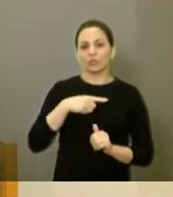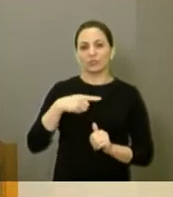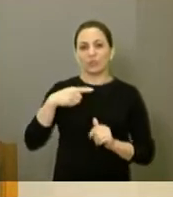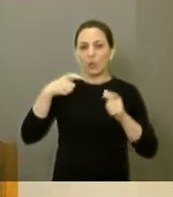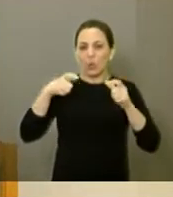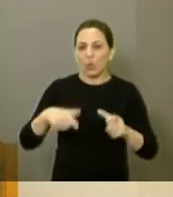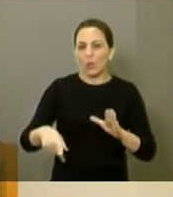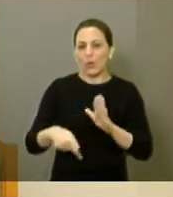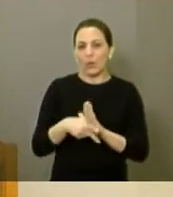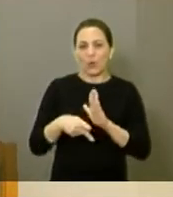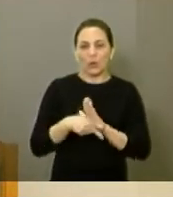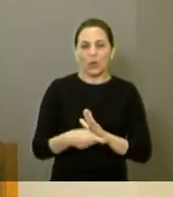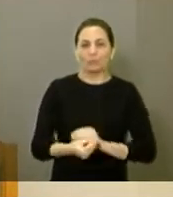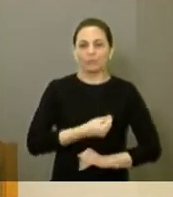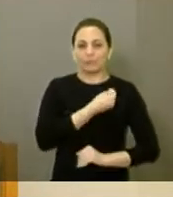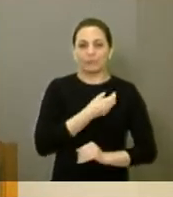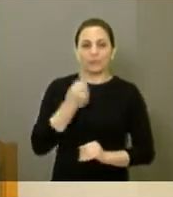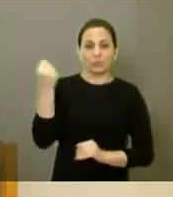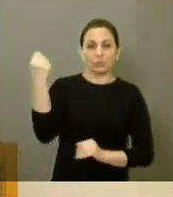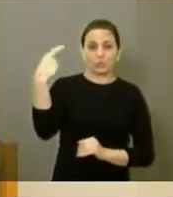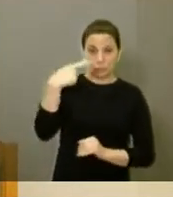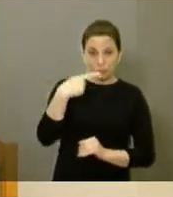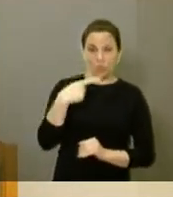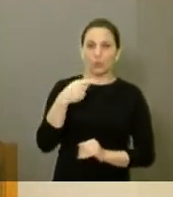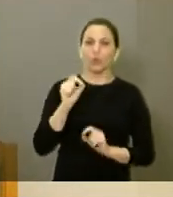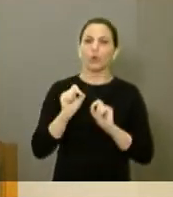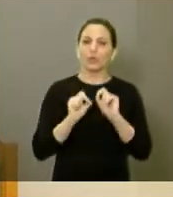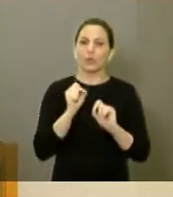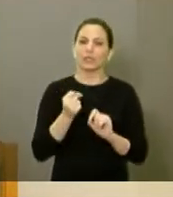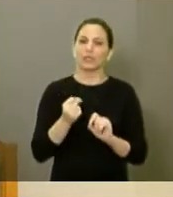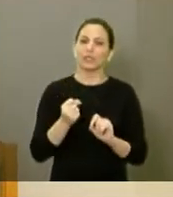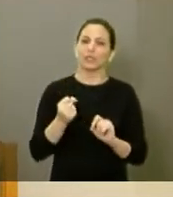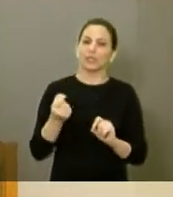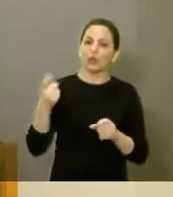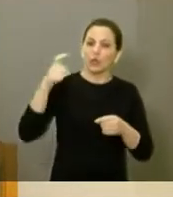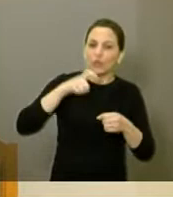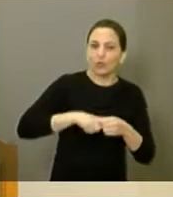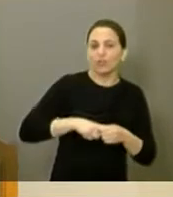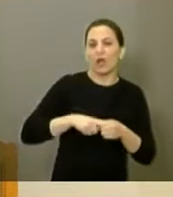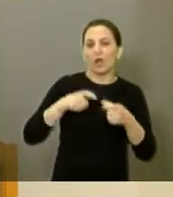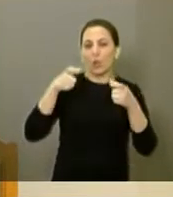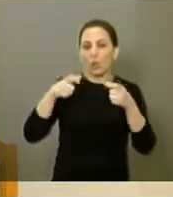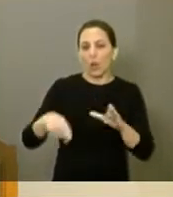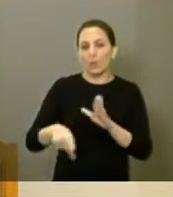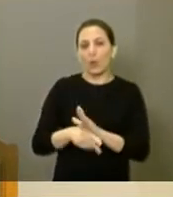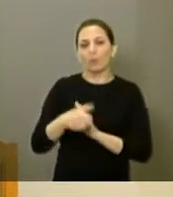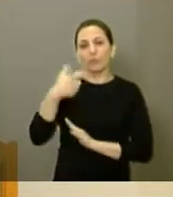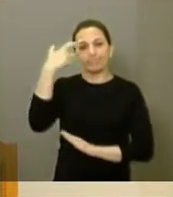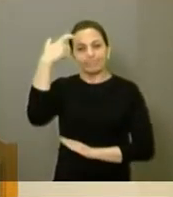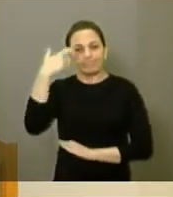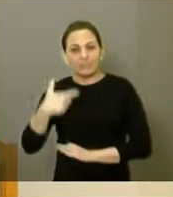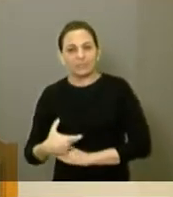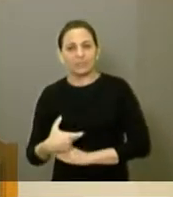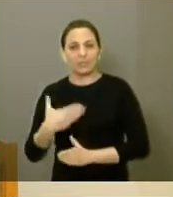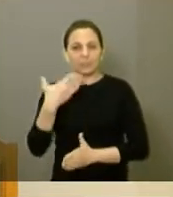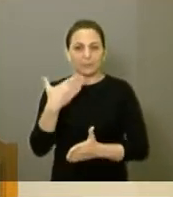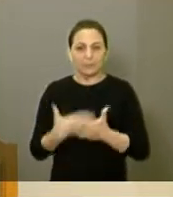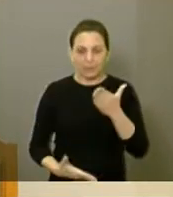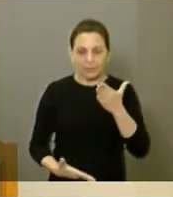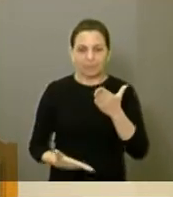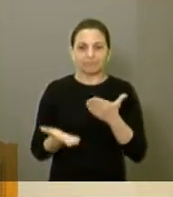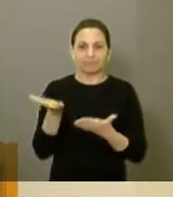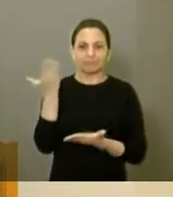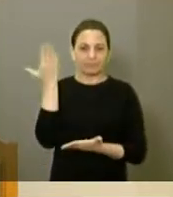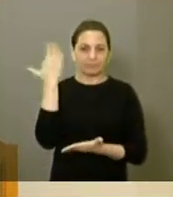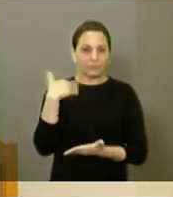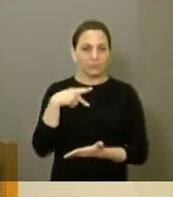sol e que eu espero que em pouco tempo a gente volte a ser a morada da cidadania que foi perdida eu